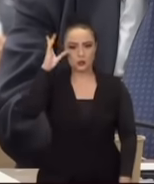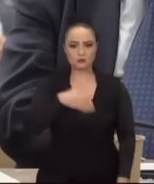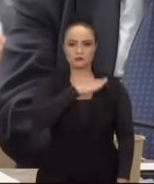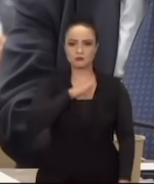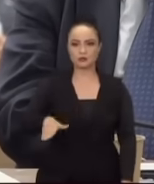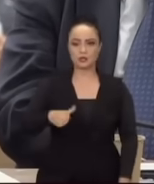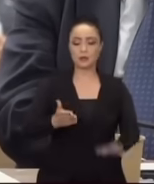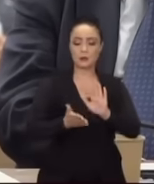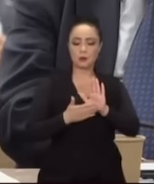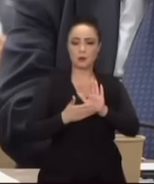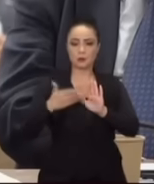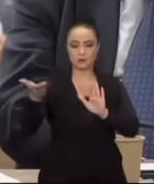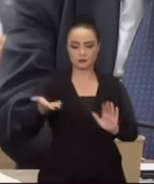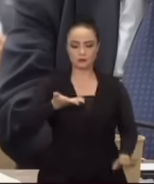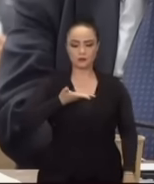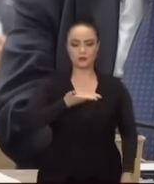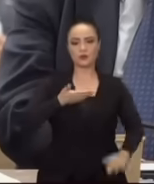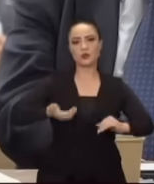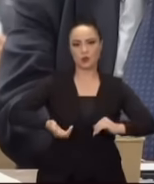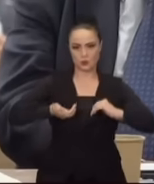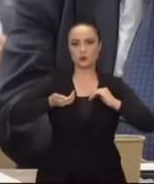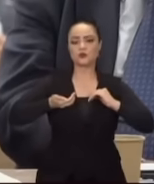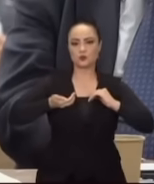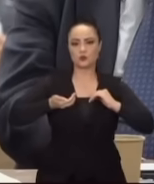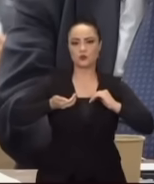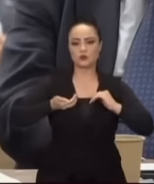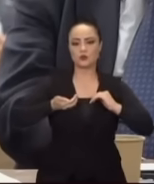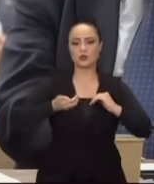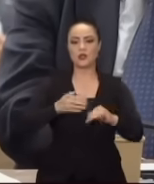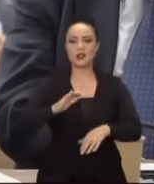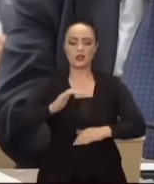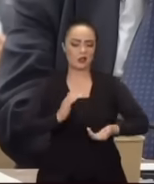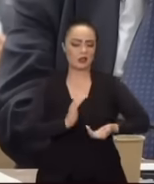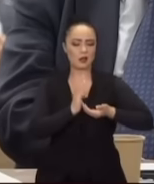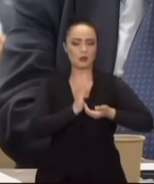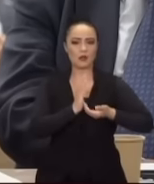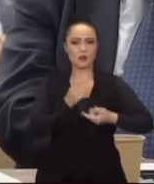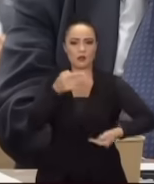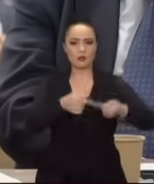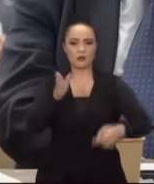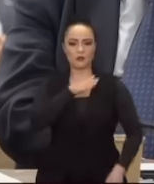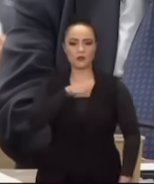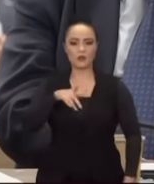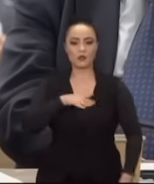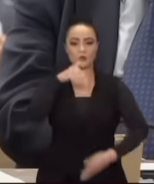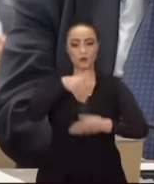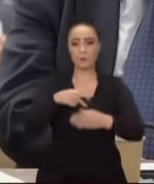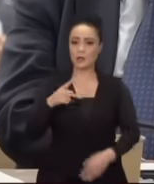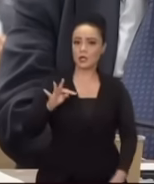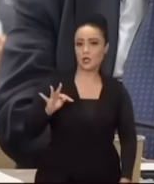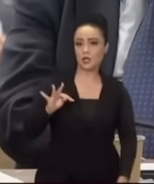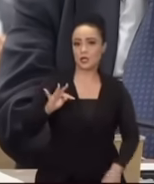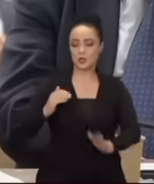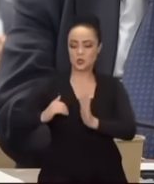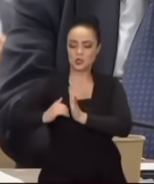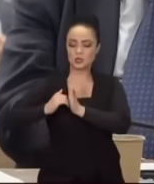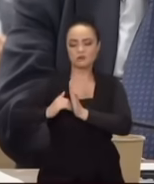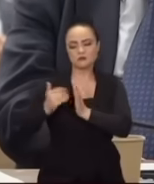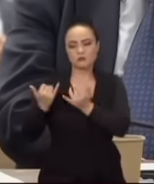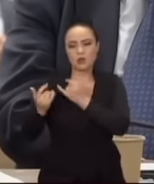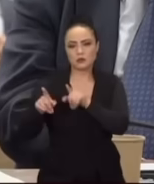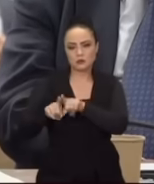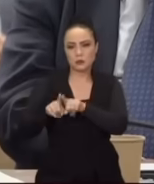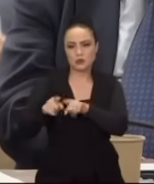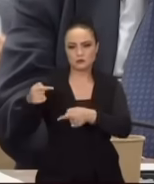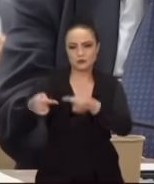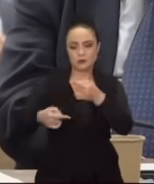a proposta voltou para o Congresso, só na Câmara nós derrubamos o veto, com votos do PT, inclusive. No Senado, algo parecido, também derrubamos